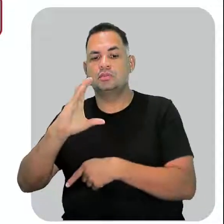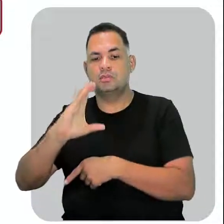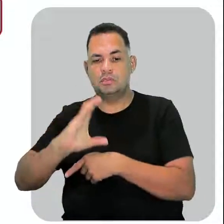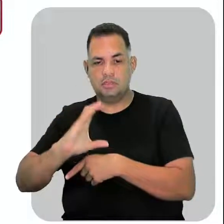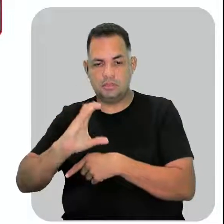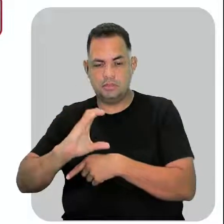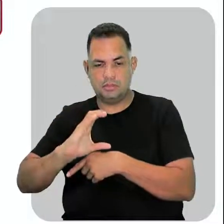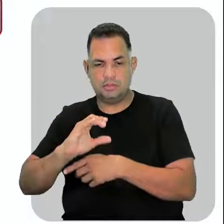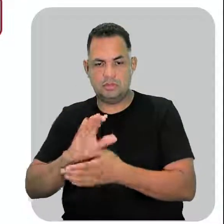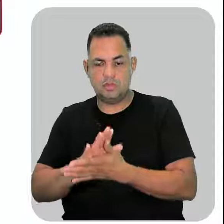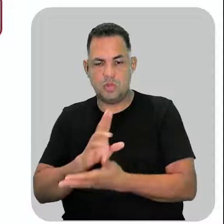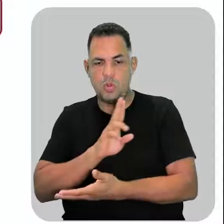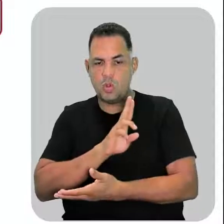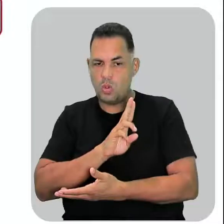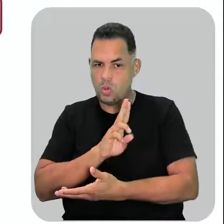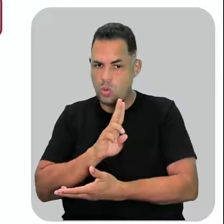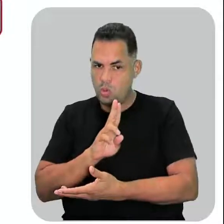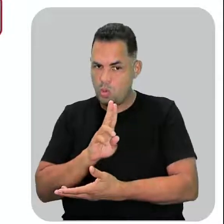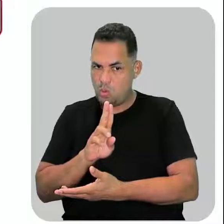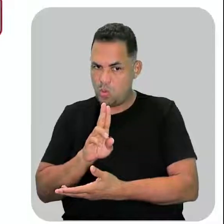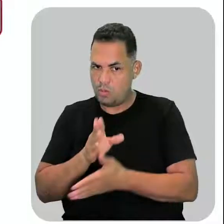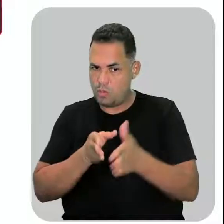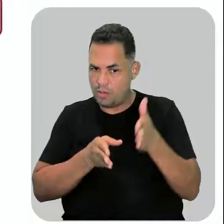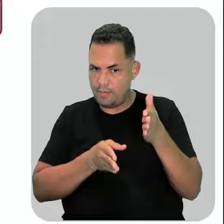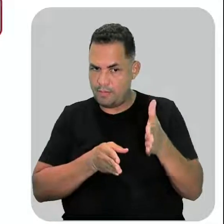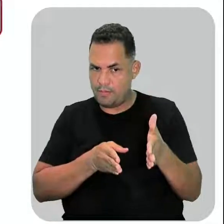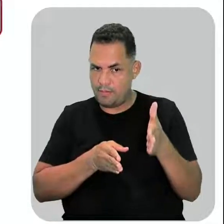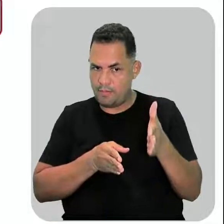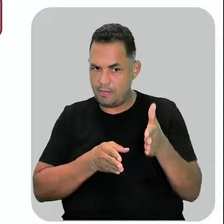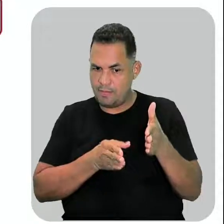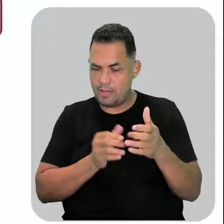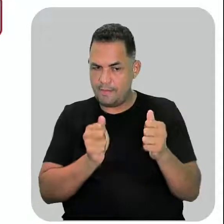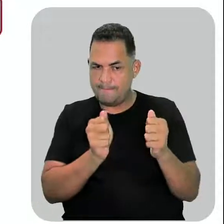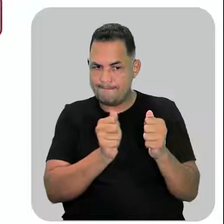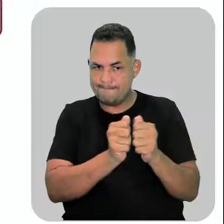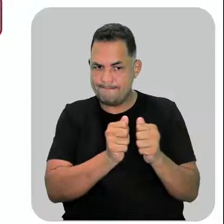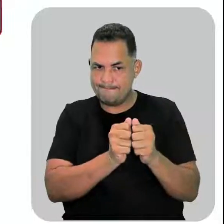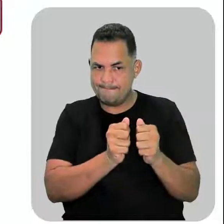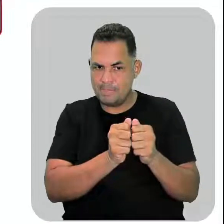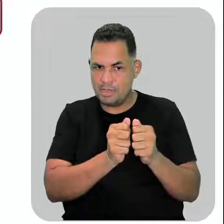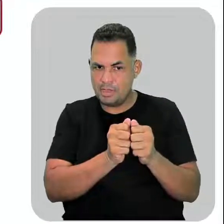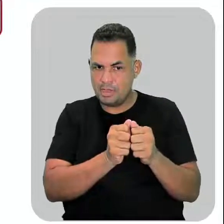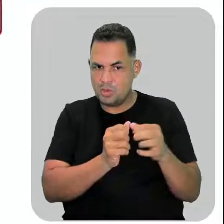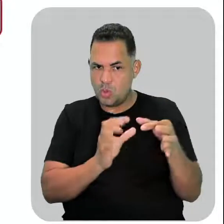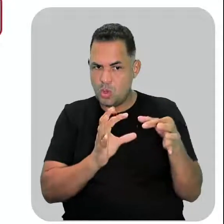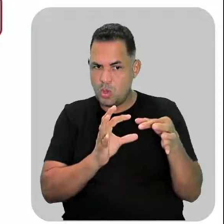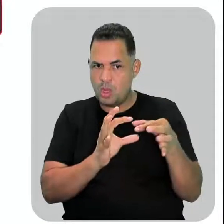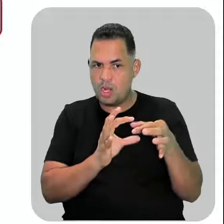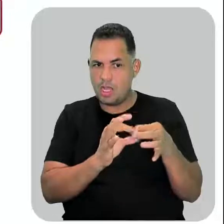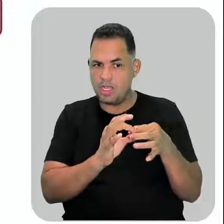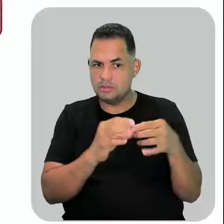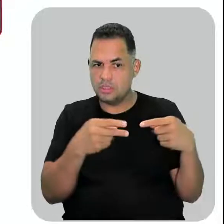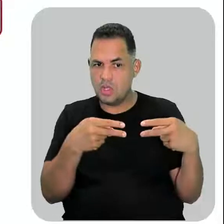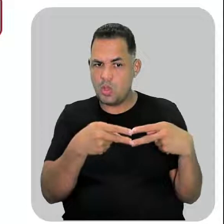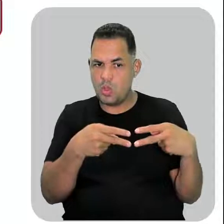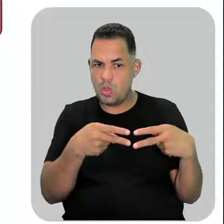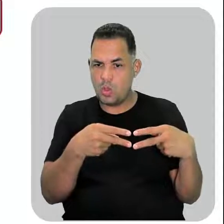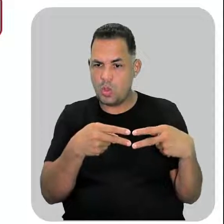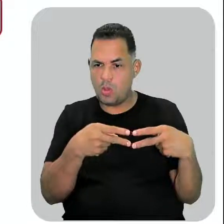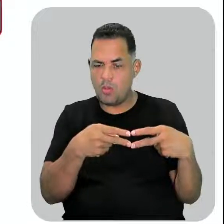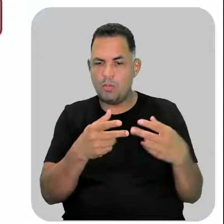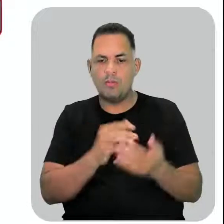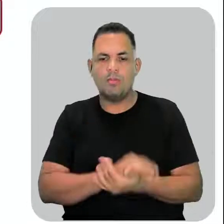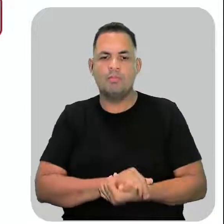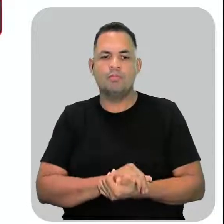A numeração sempre pela extremidade ó, mais próxima das nossas ligações duplas, ou